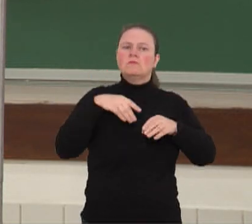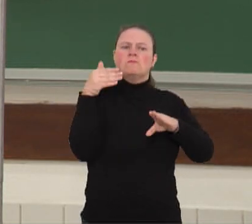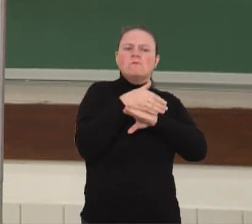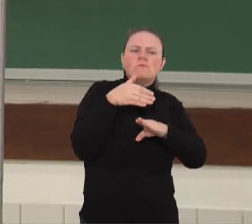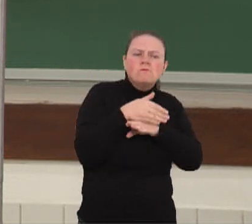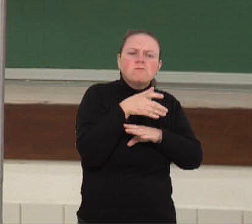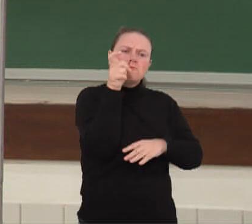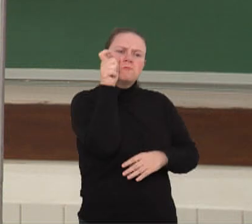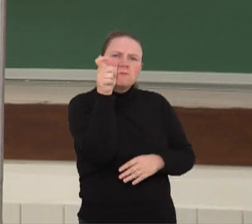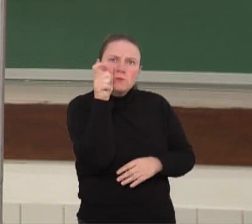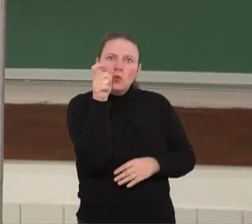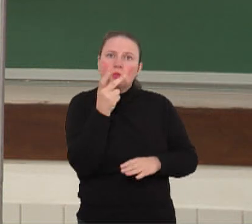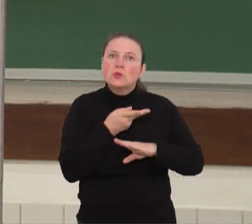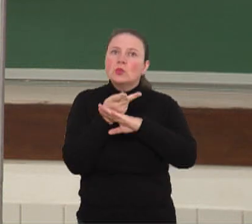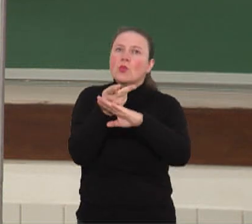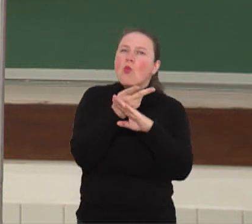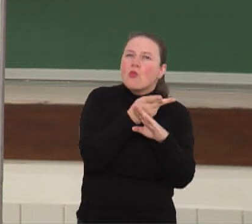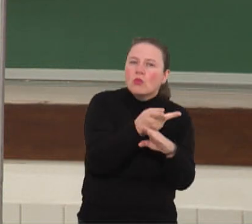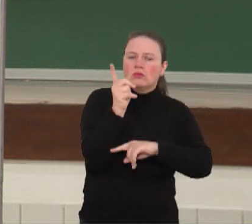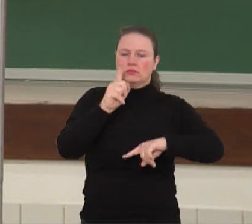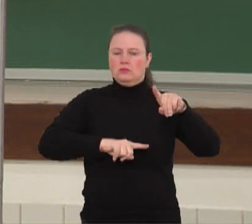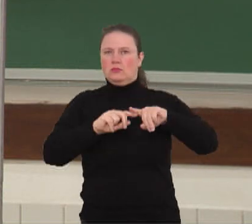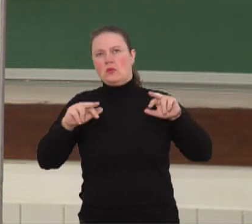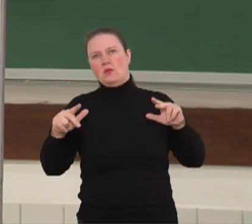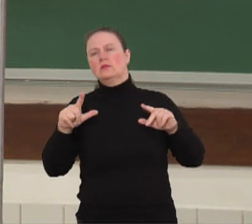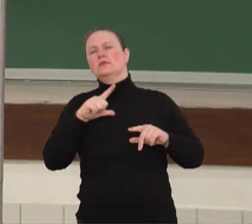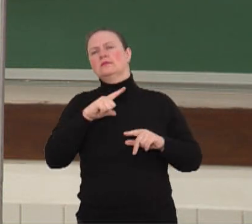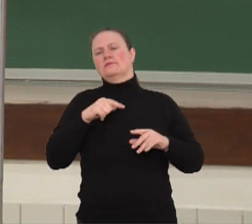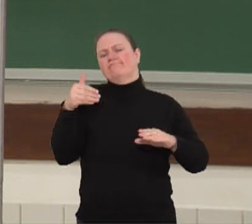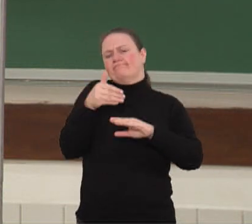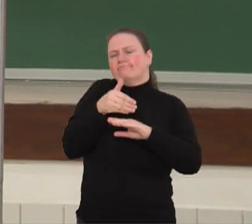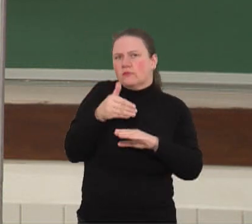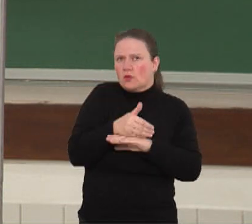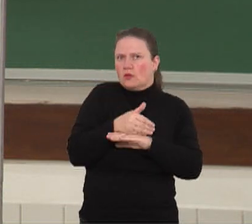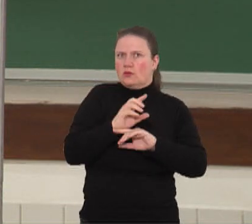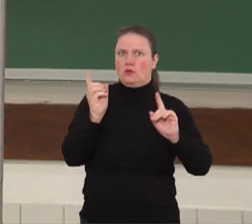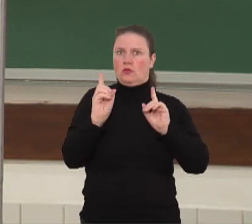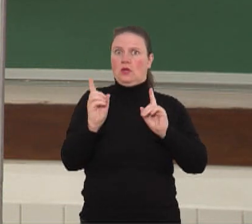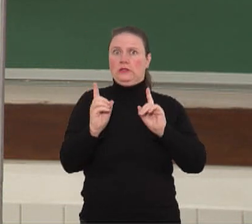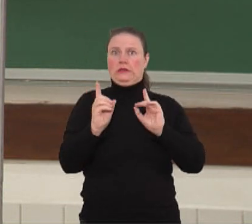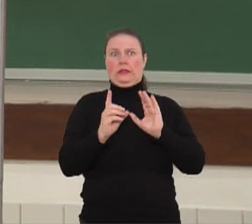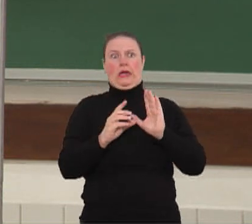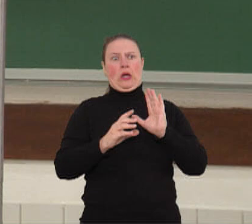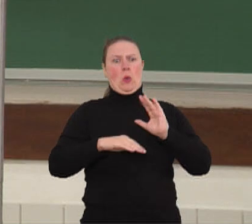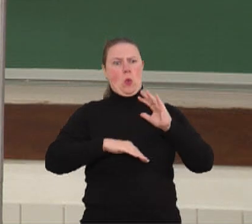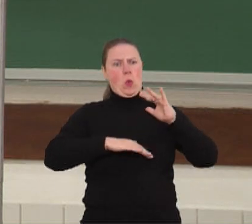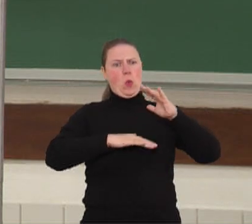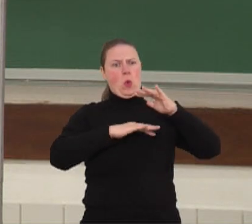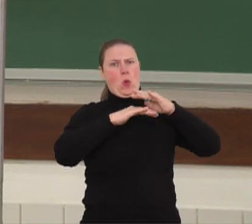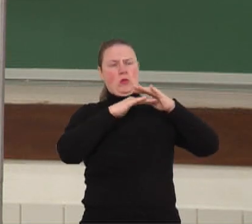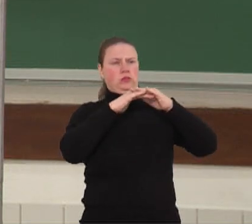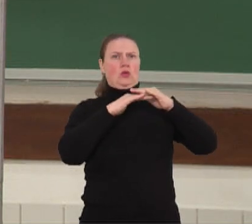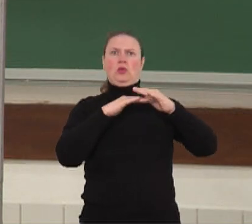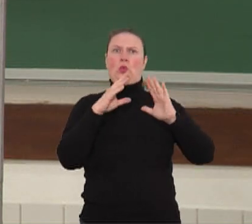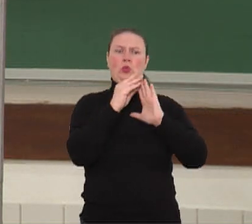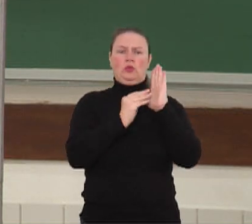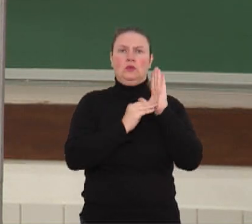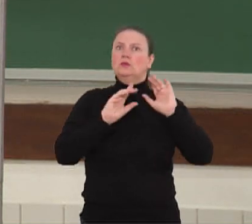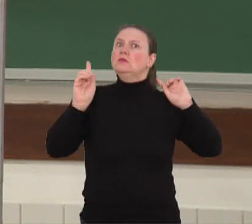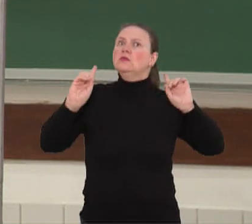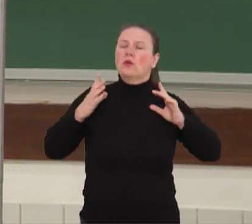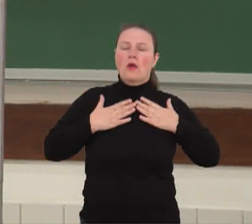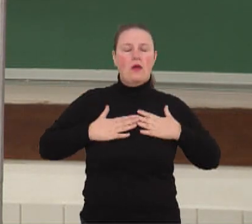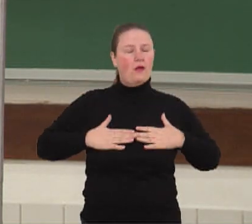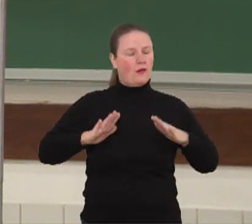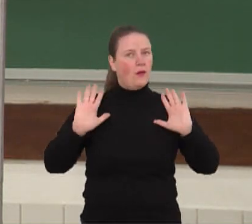aula novamente, procura os recursos que você tem disponível, não deixe acumular o conteúdo, vamos fazer essas aulas não presenciais e renderem